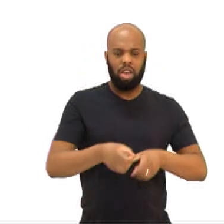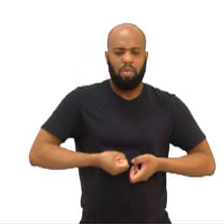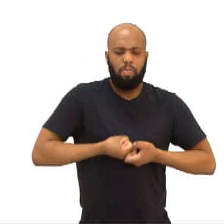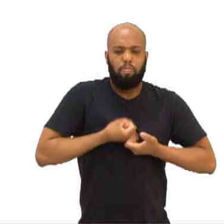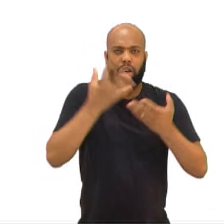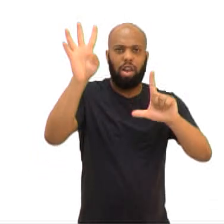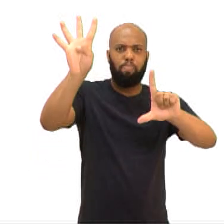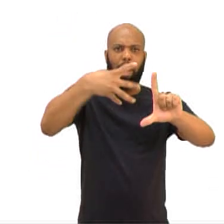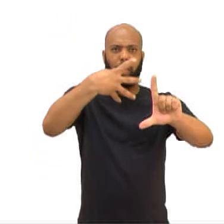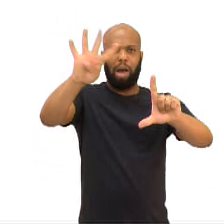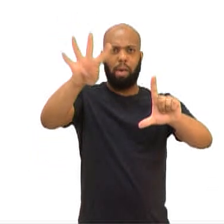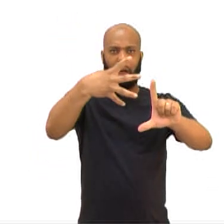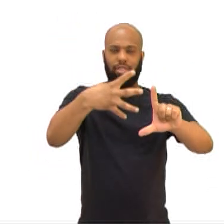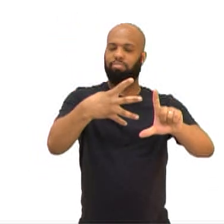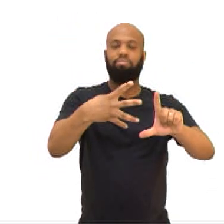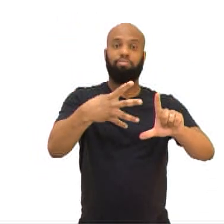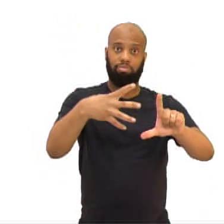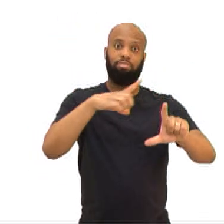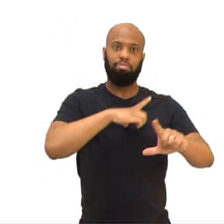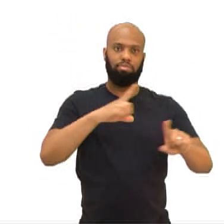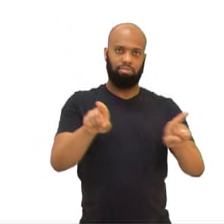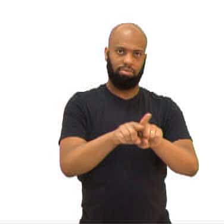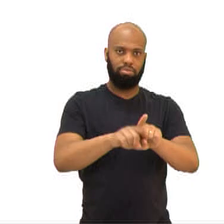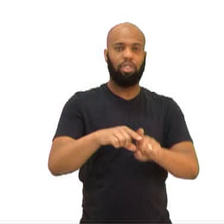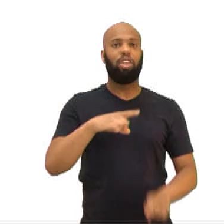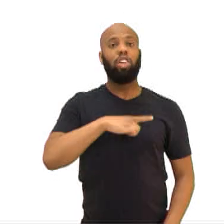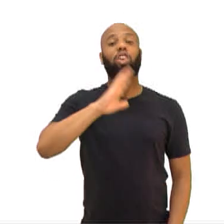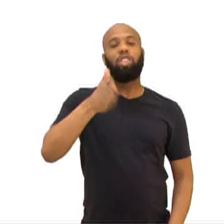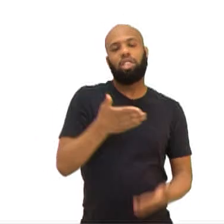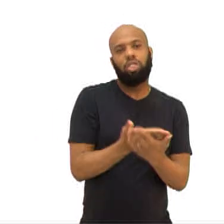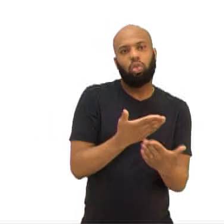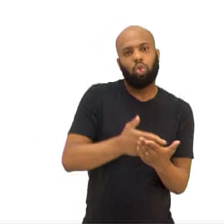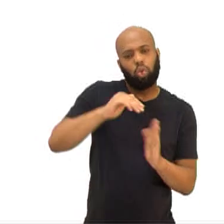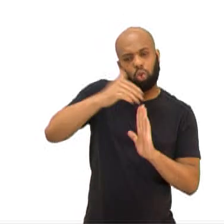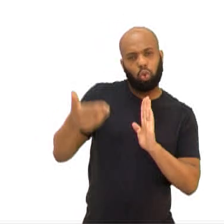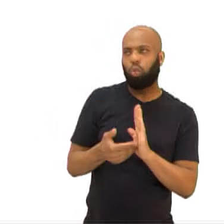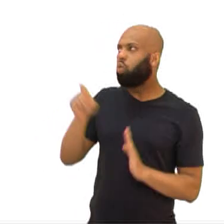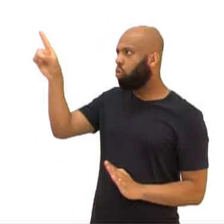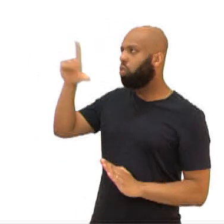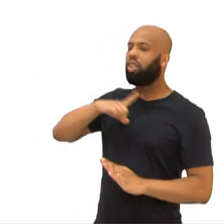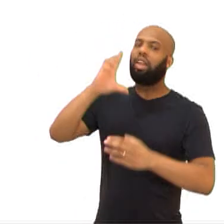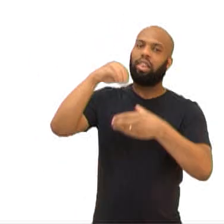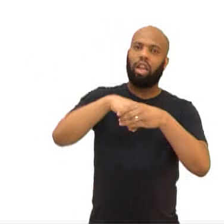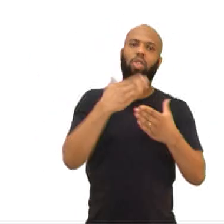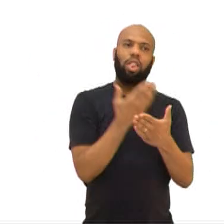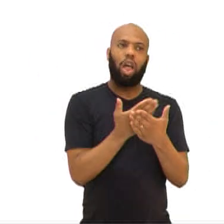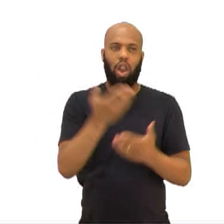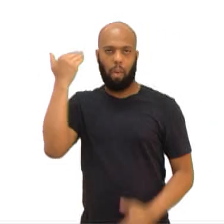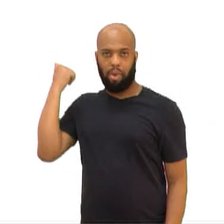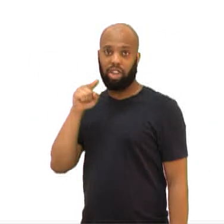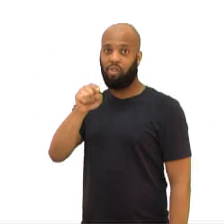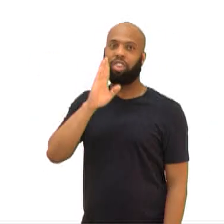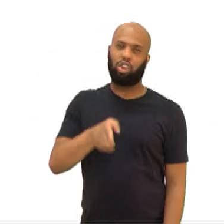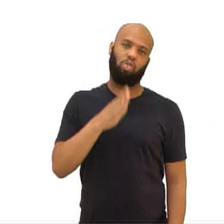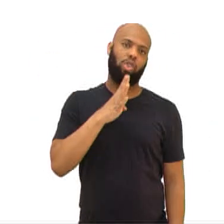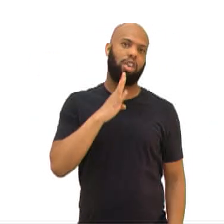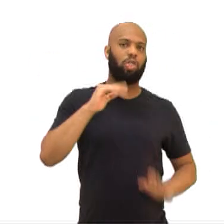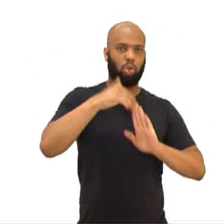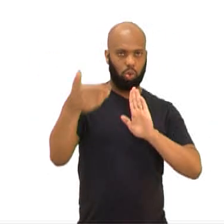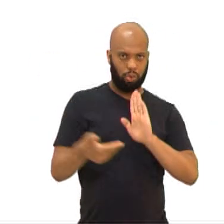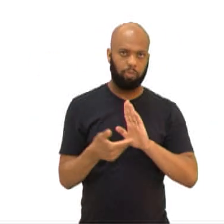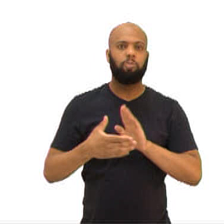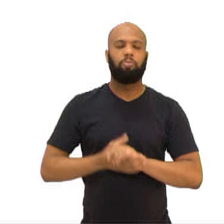expressionismo. Curiosidade, a gente já tratou todos esses movimentos artísticos nas nossas aulas anteriores, então vocês já conhecem todos